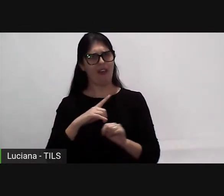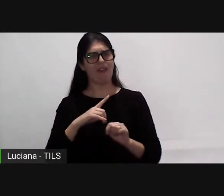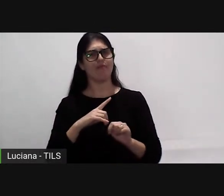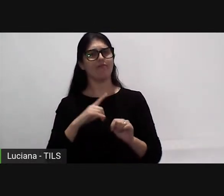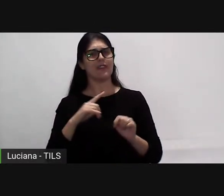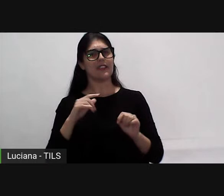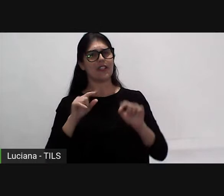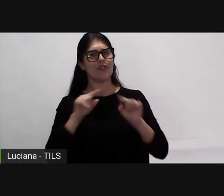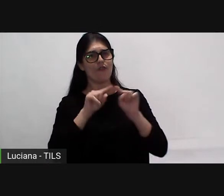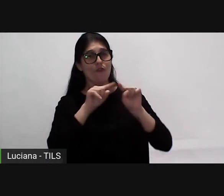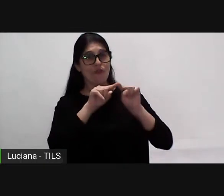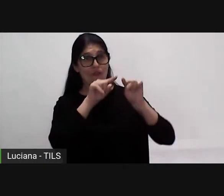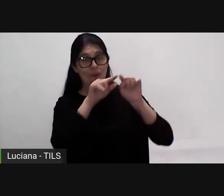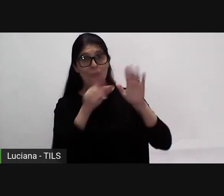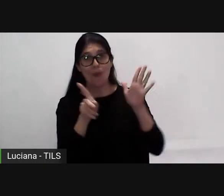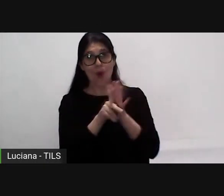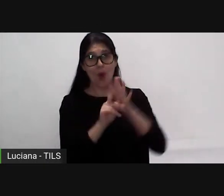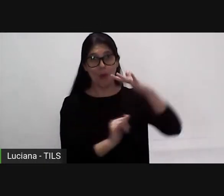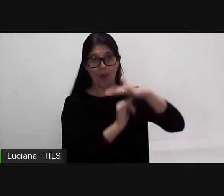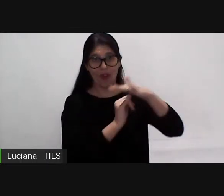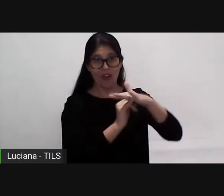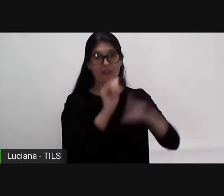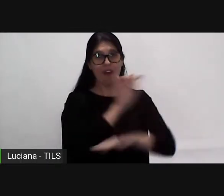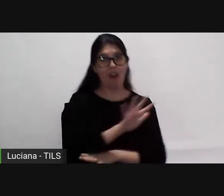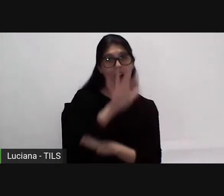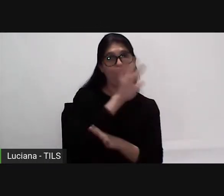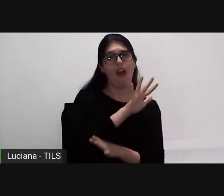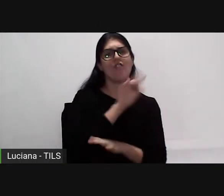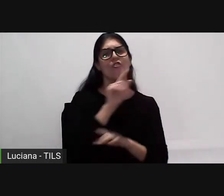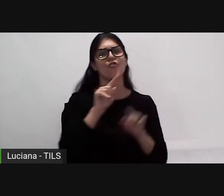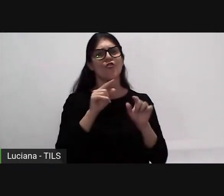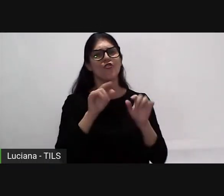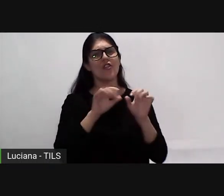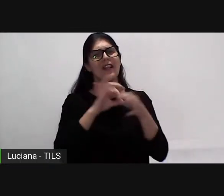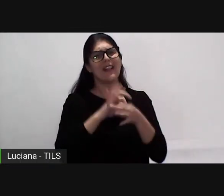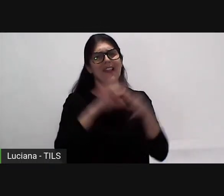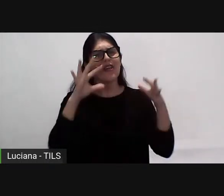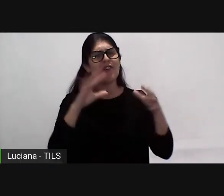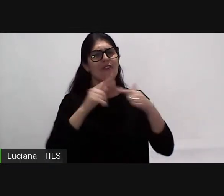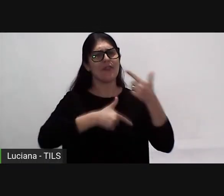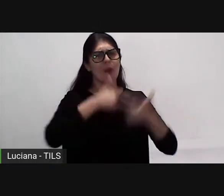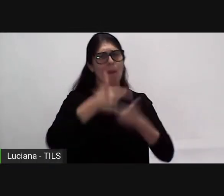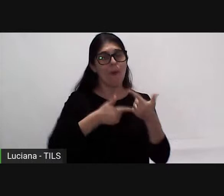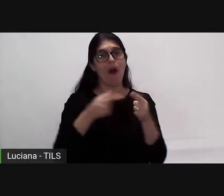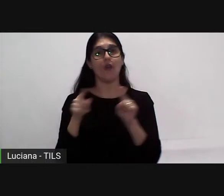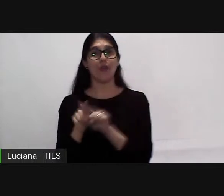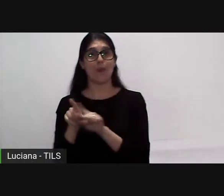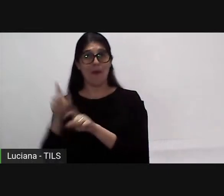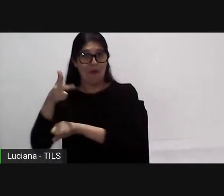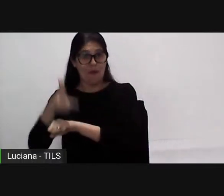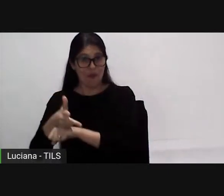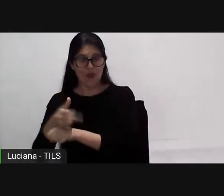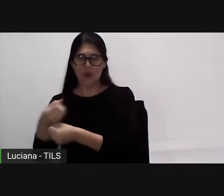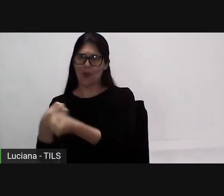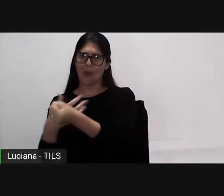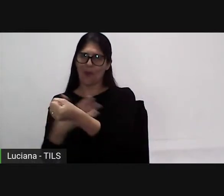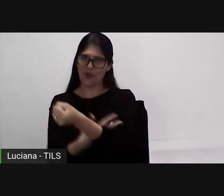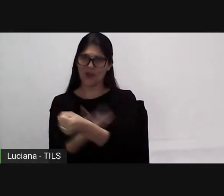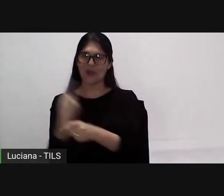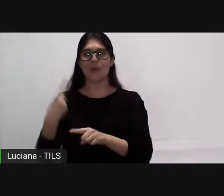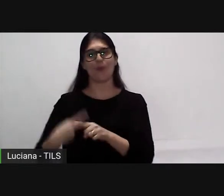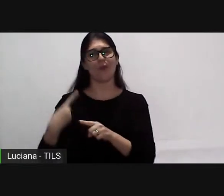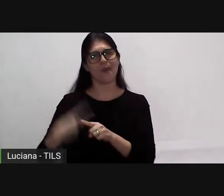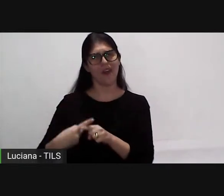Federal, e dizer que, de fato, esse vídeo inicial emociona, porque é o nosso espaço de trabalho, eu digo